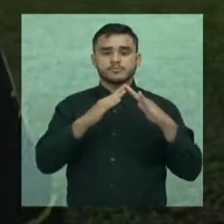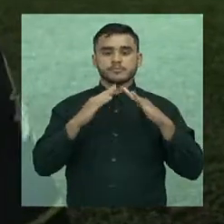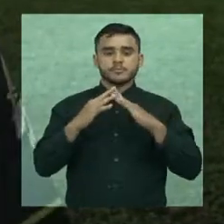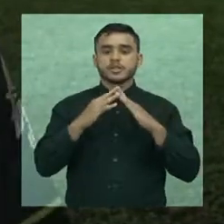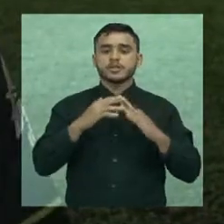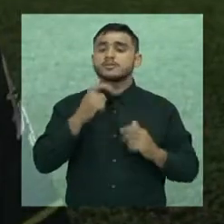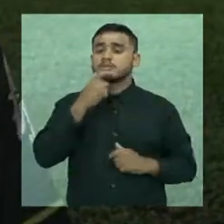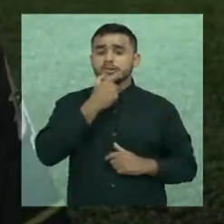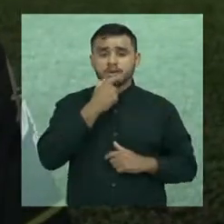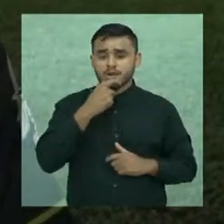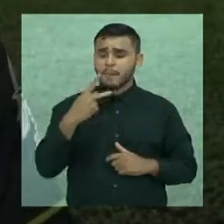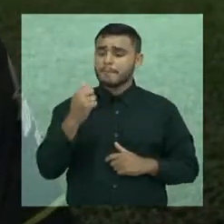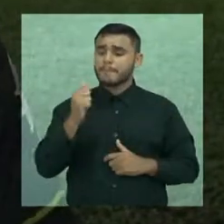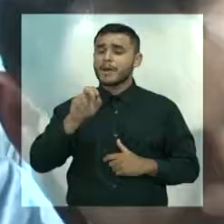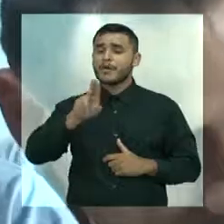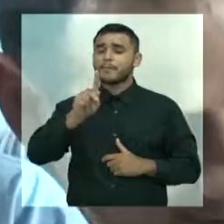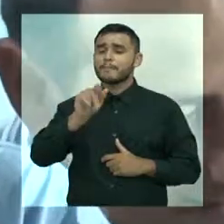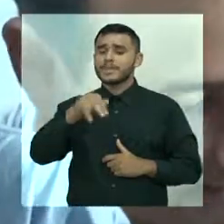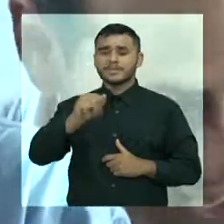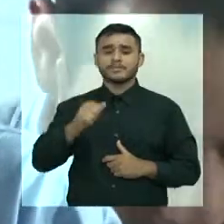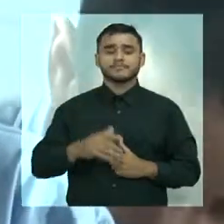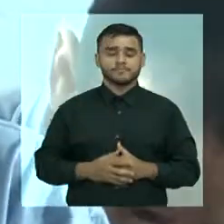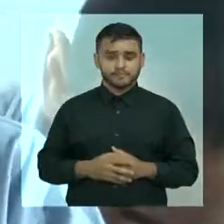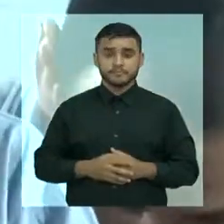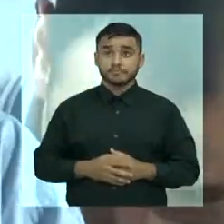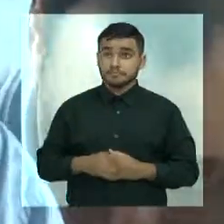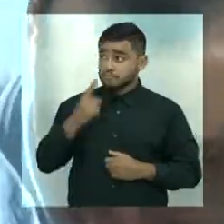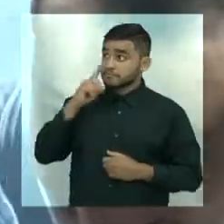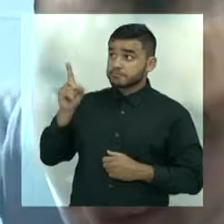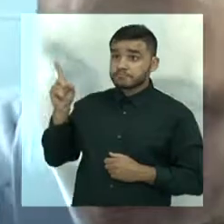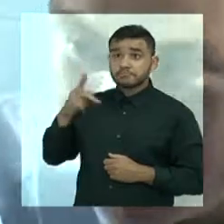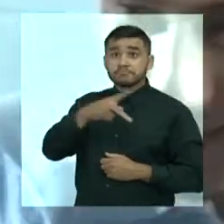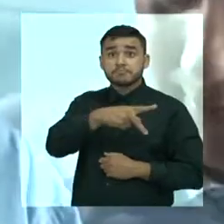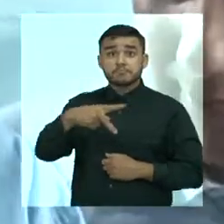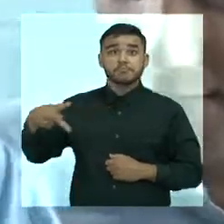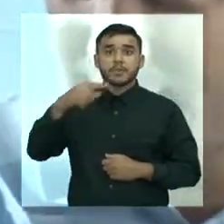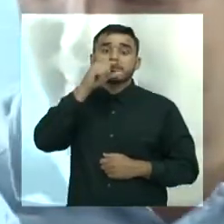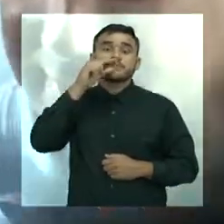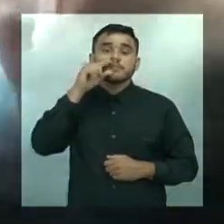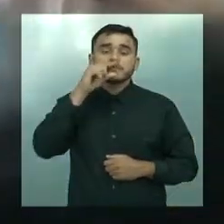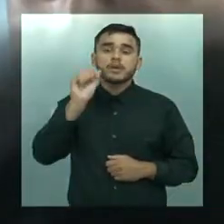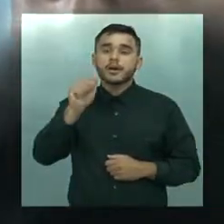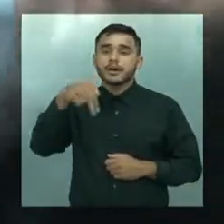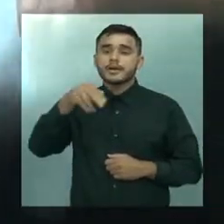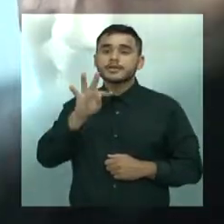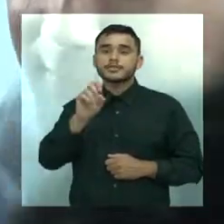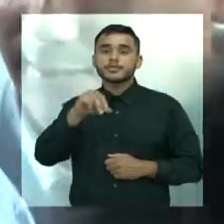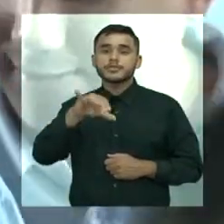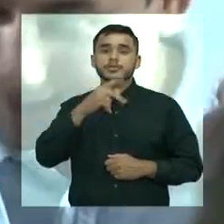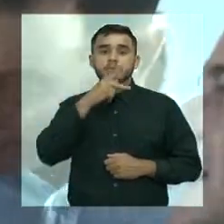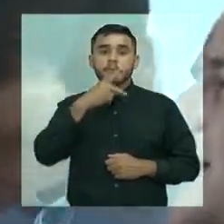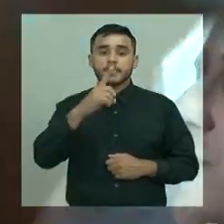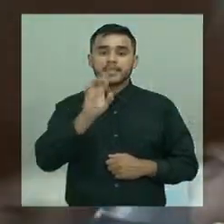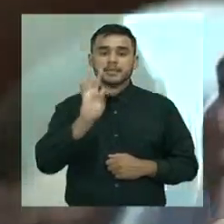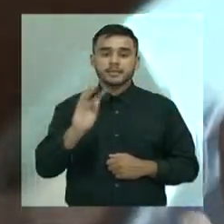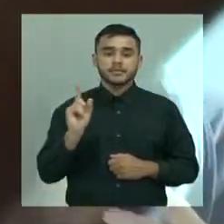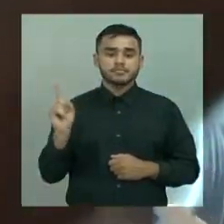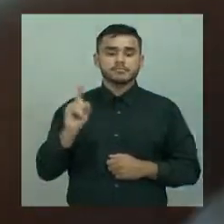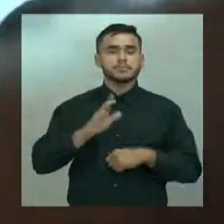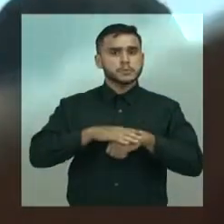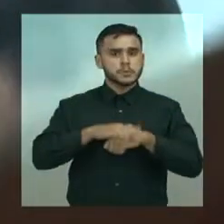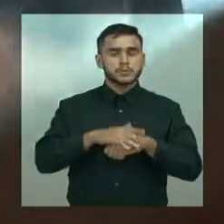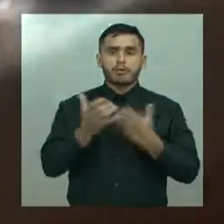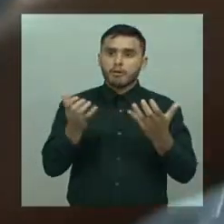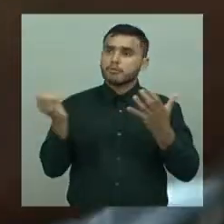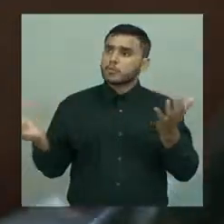reclamava muito de abandono por parte do poder público. O presidente da Câmara Municipal, vereador Antônio Henrique do PDT, destaca que o projeto, além de urbanizar